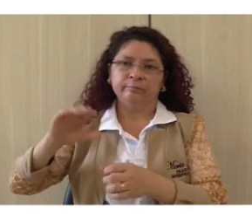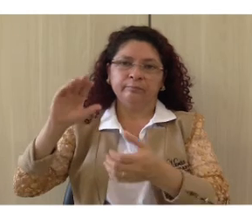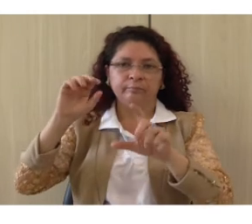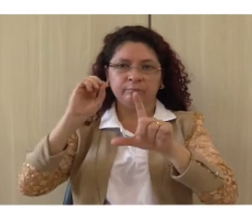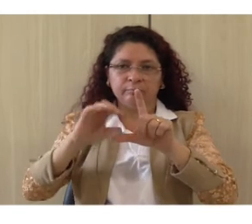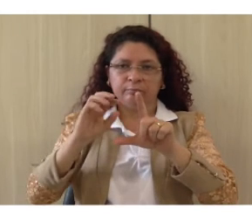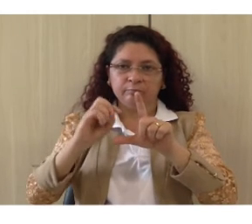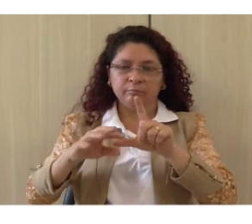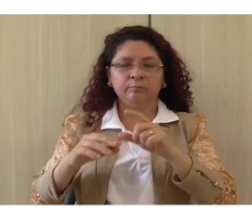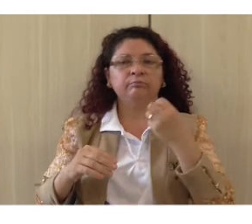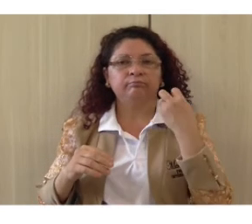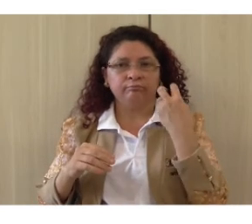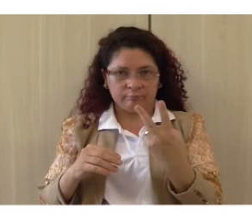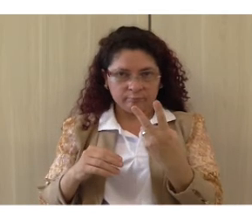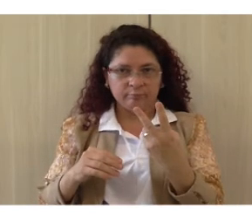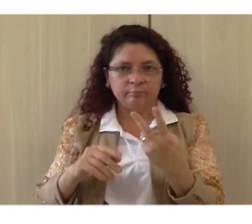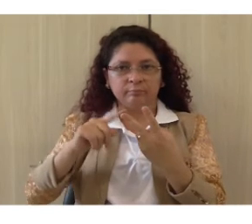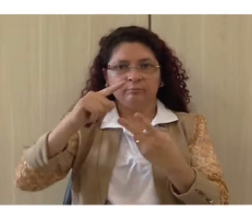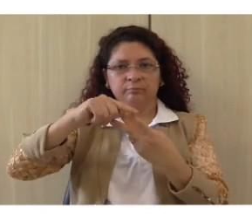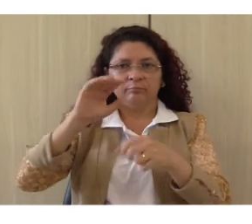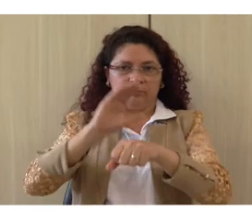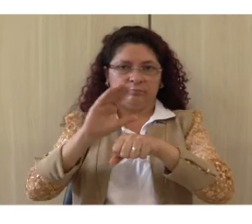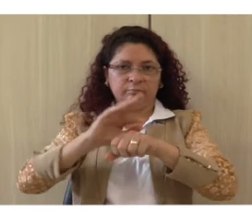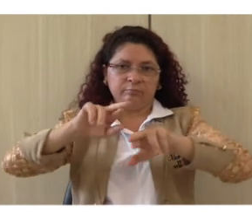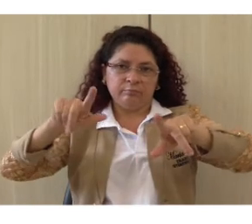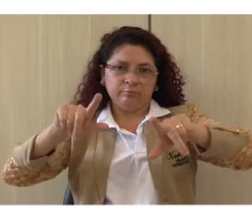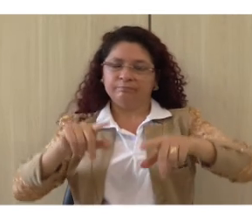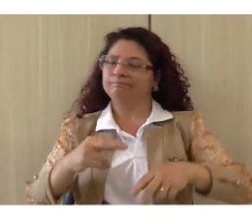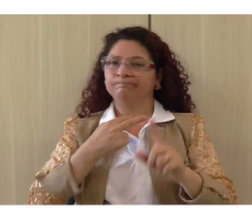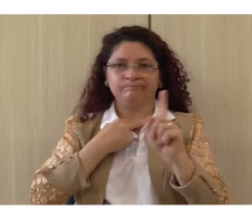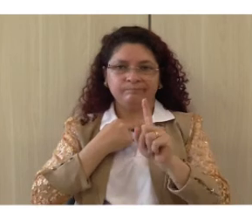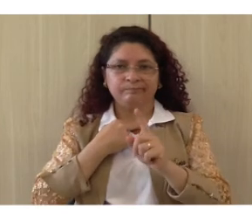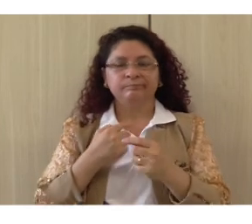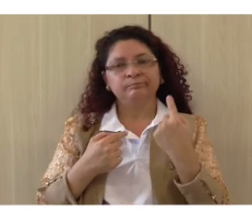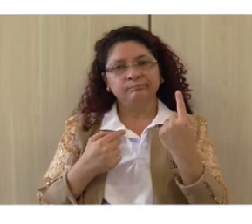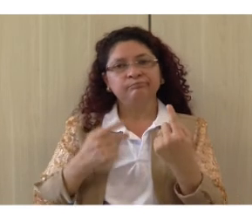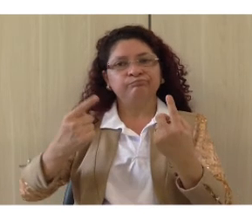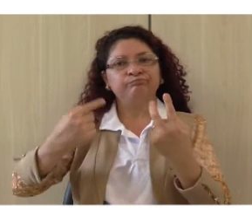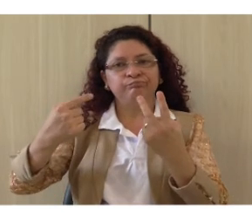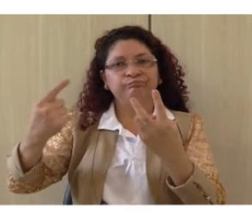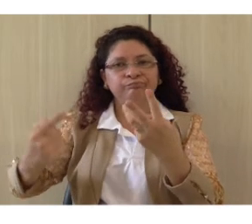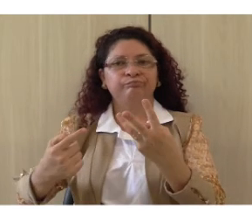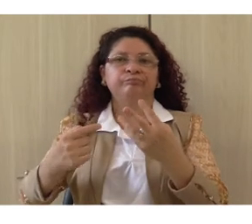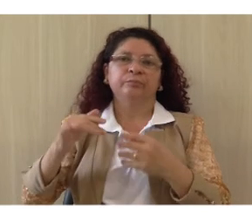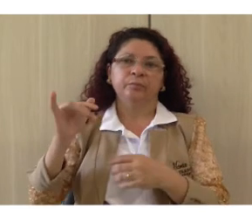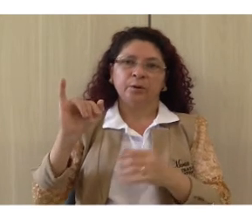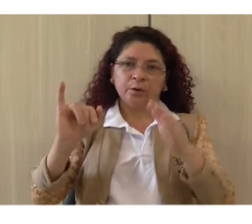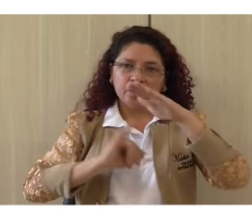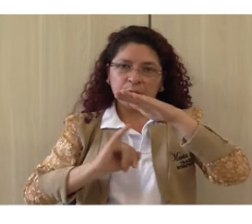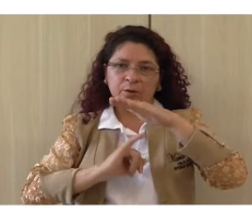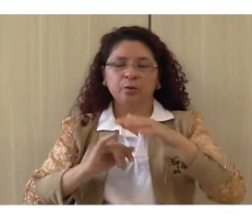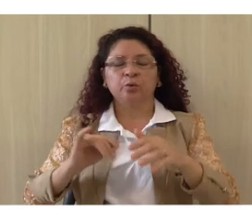graduação 2 vagas no mesmo curso ou em cursos diferentes em uma ou mais de uma instituição pública de